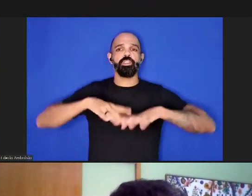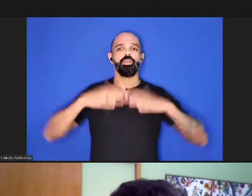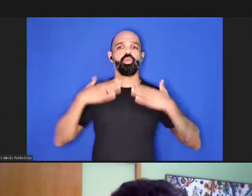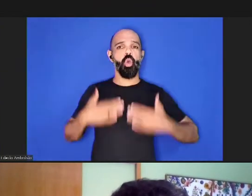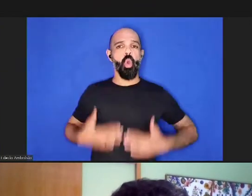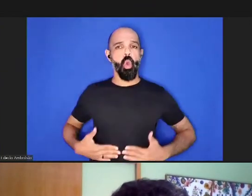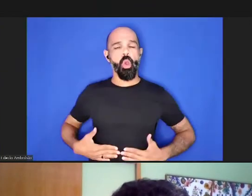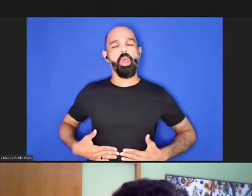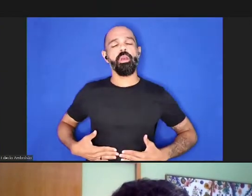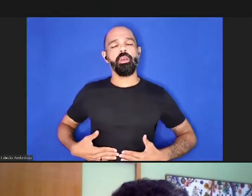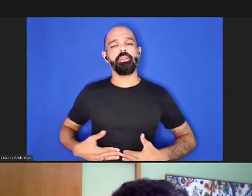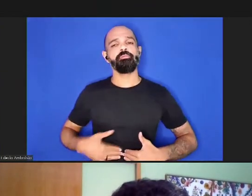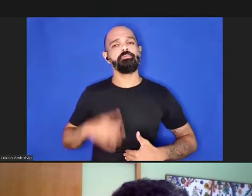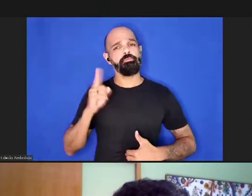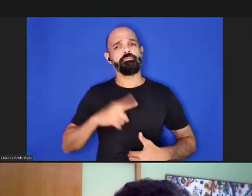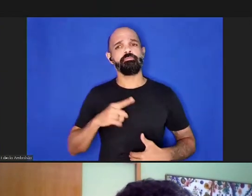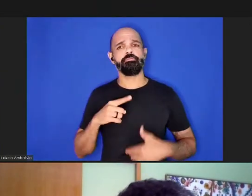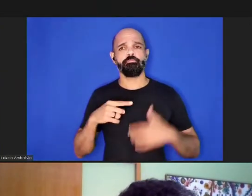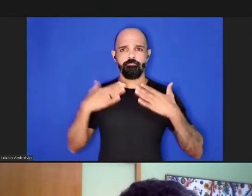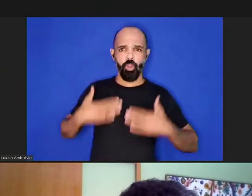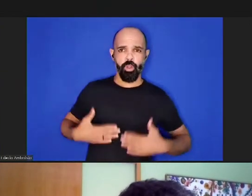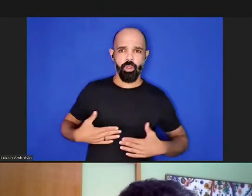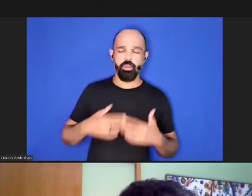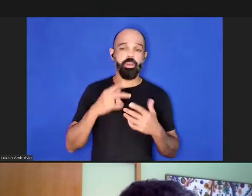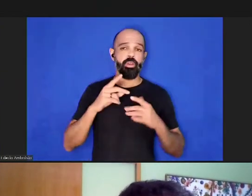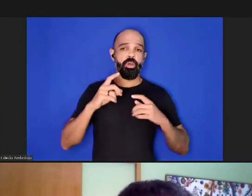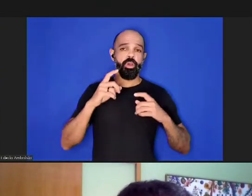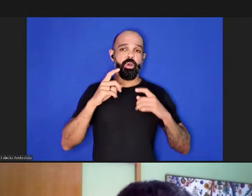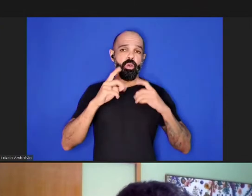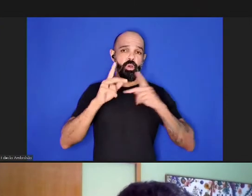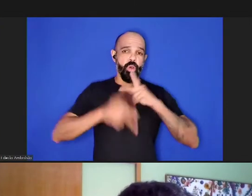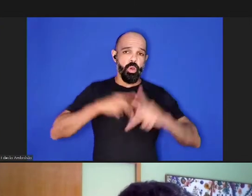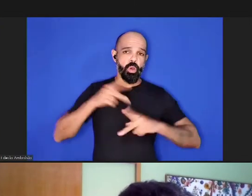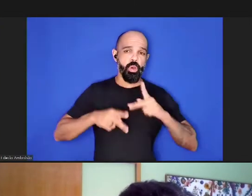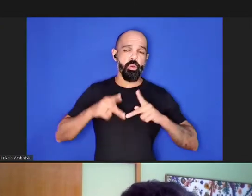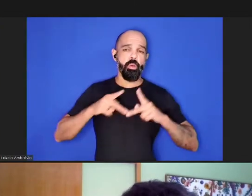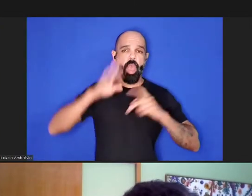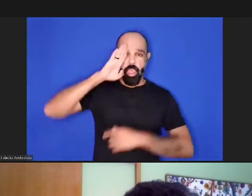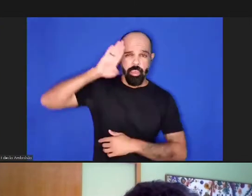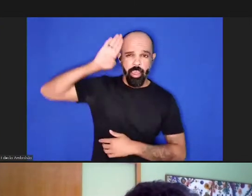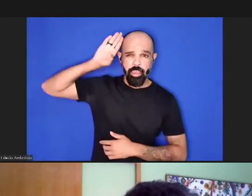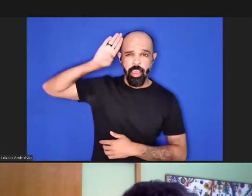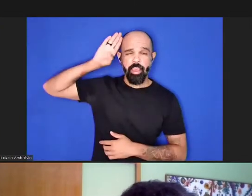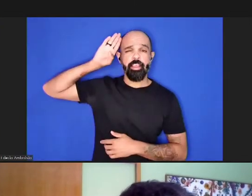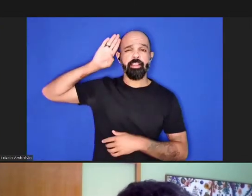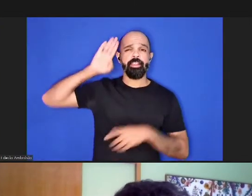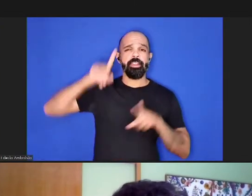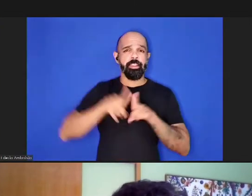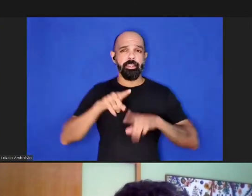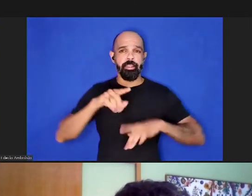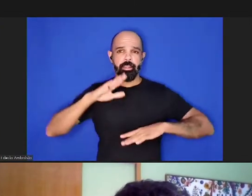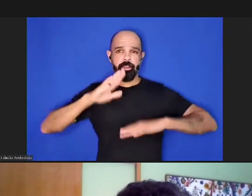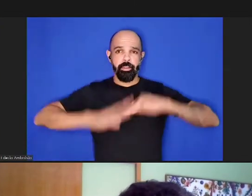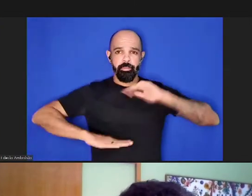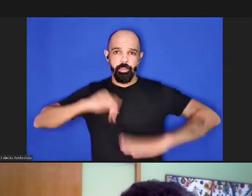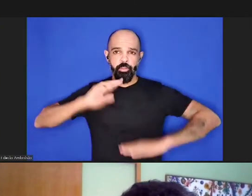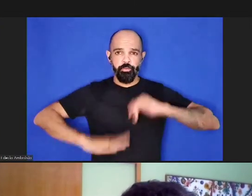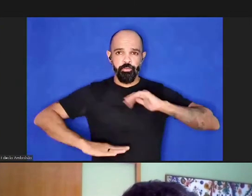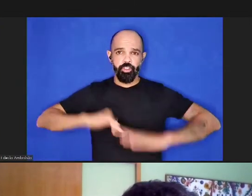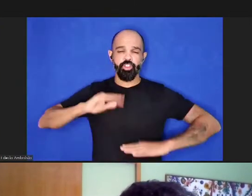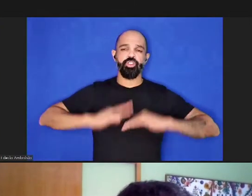É um público acadêmico, mas também profissionais da área médica.